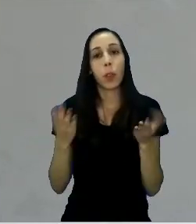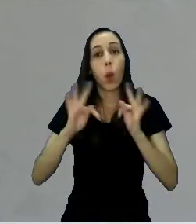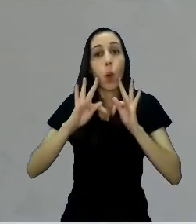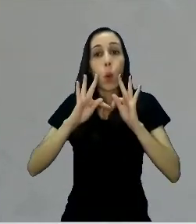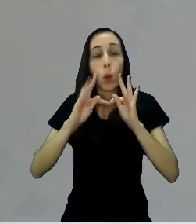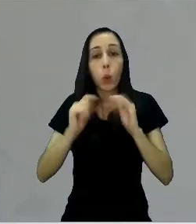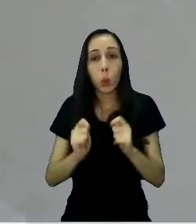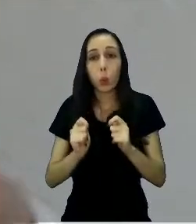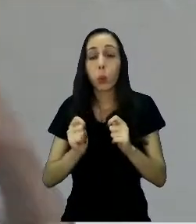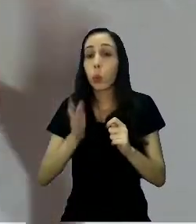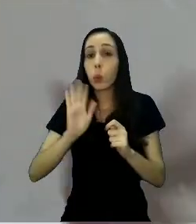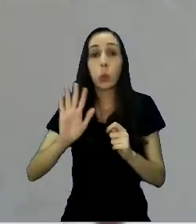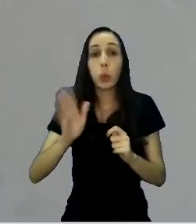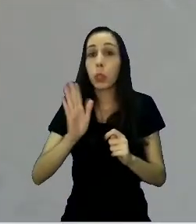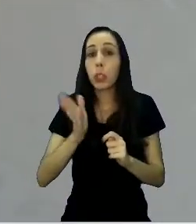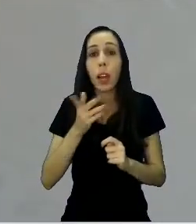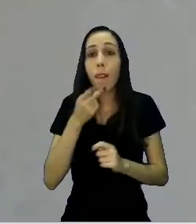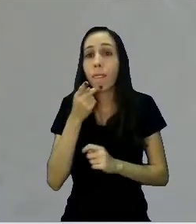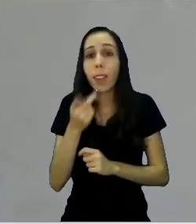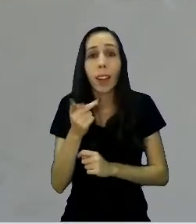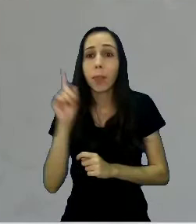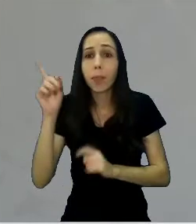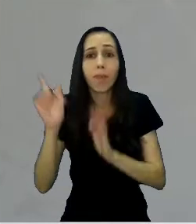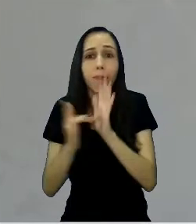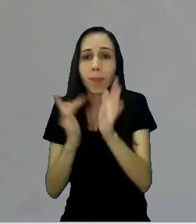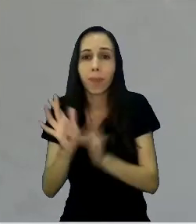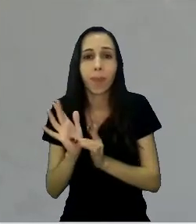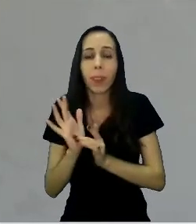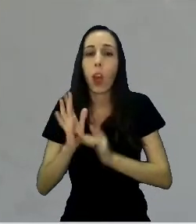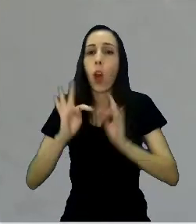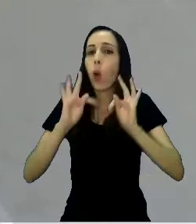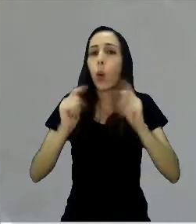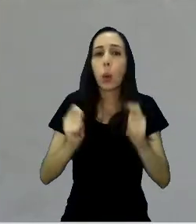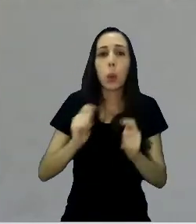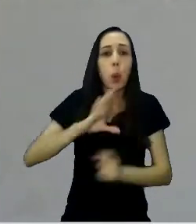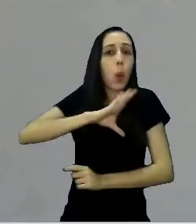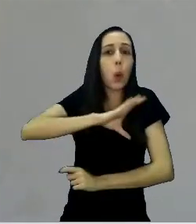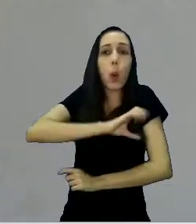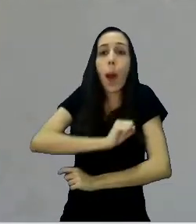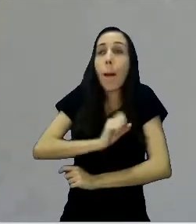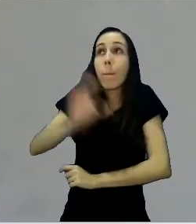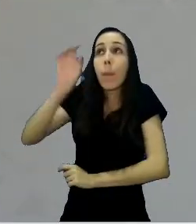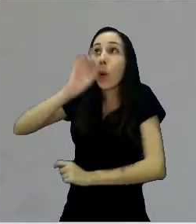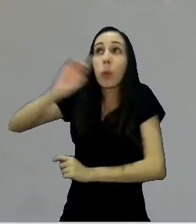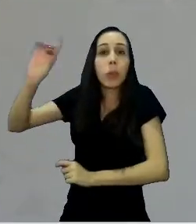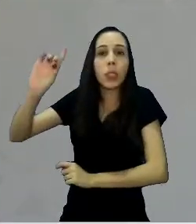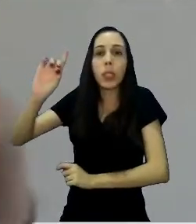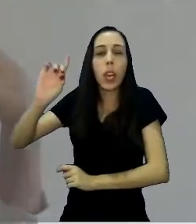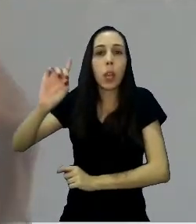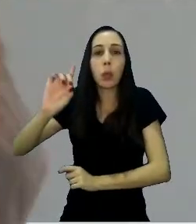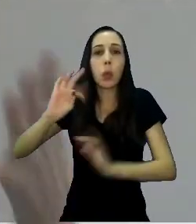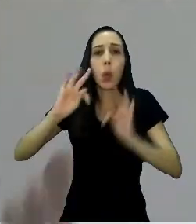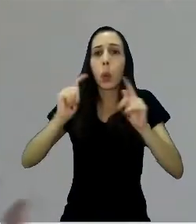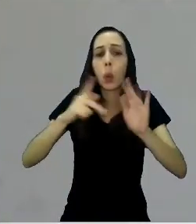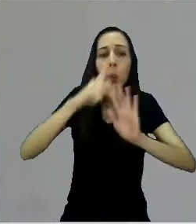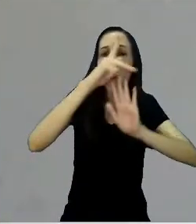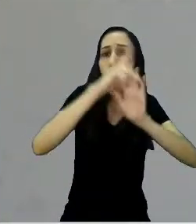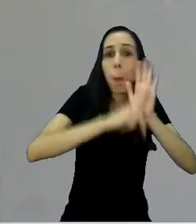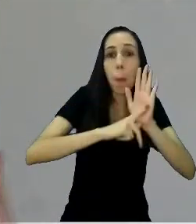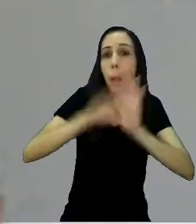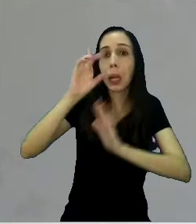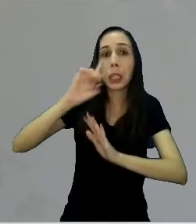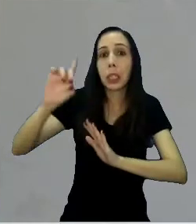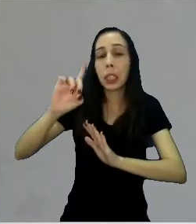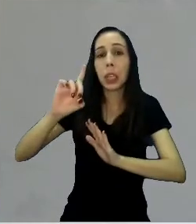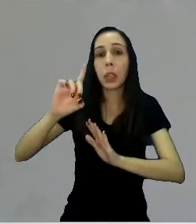nós. Tudo já foi dito nele. Todo o amor de Deus, todo o plano de amor